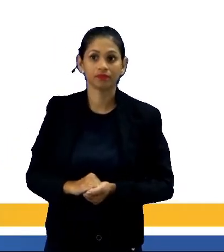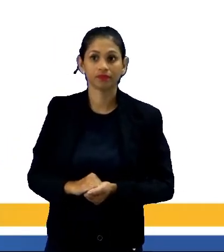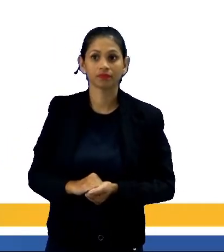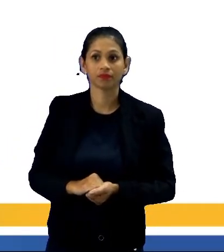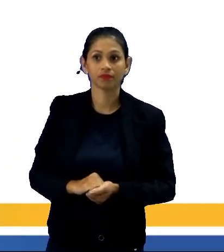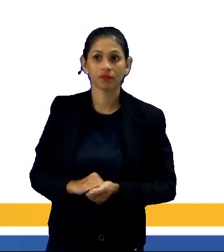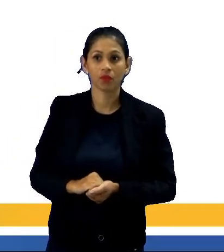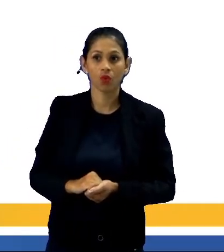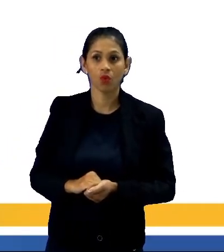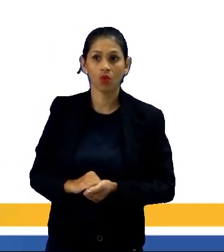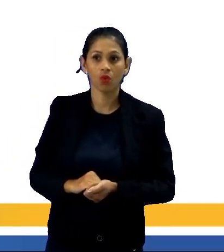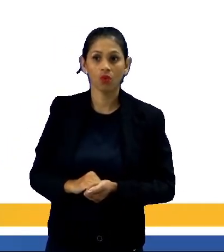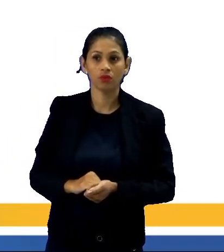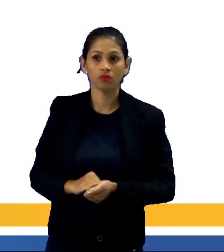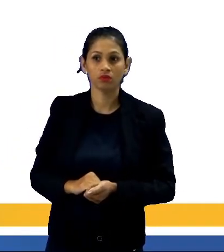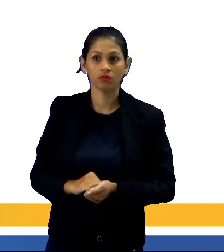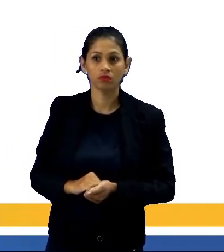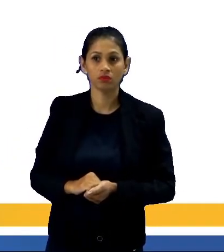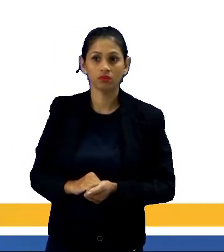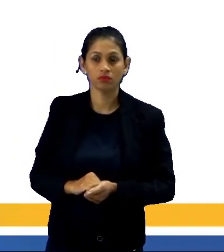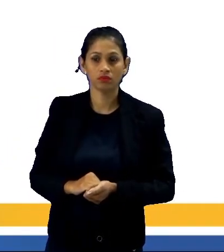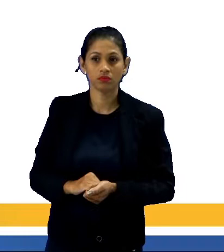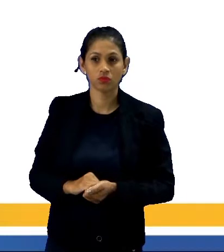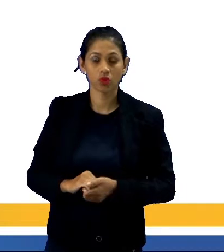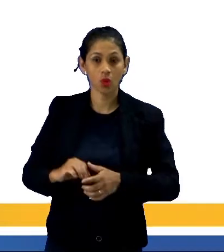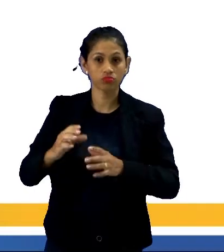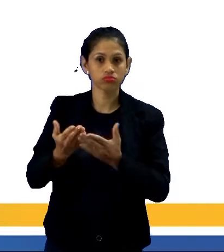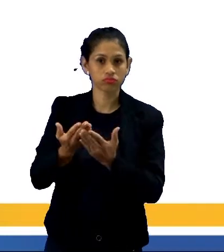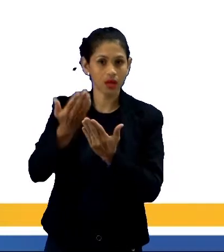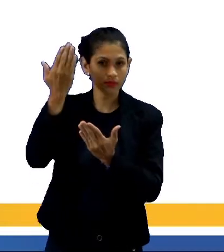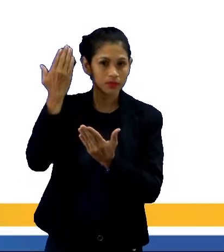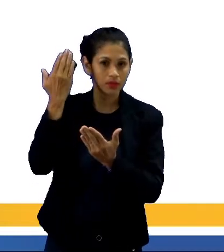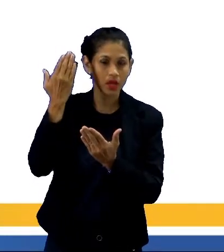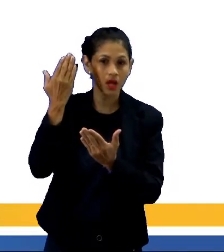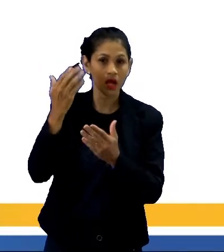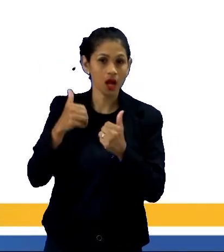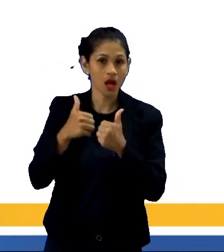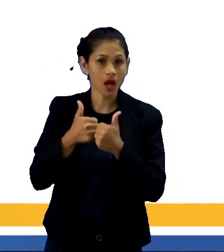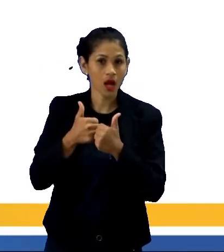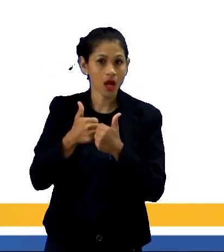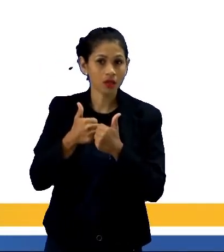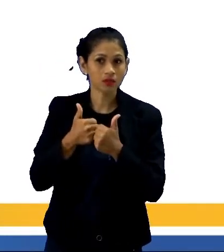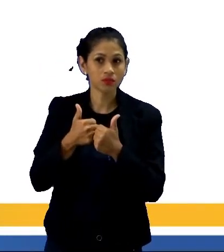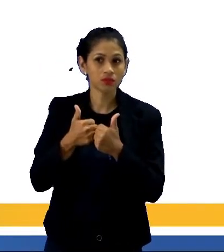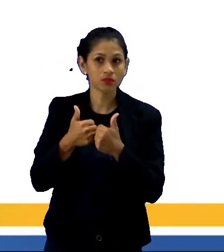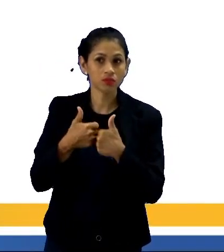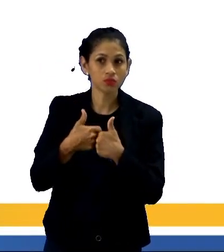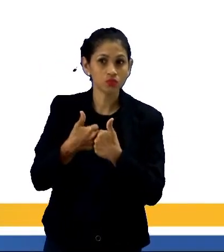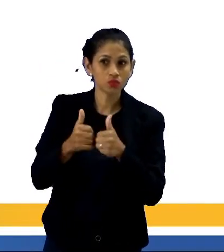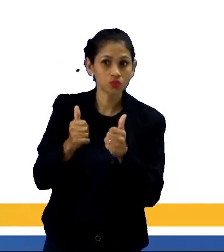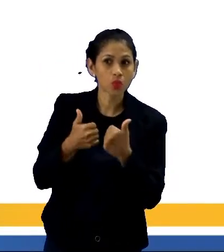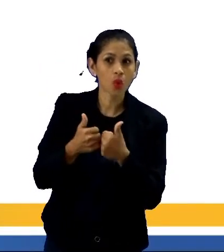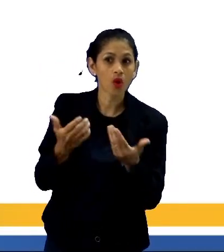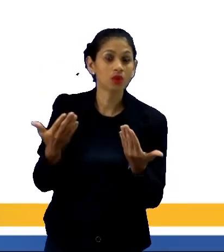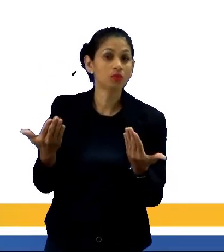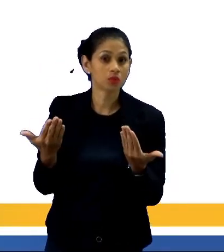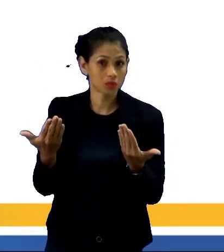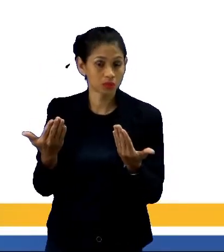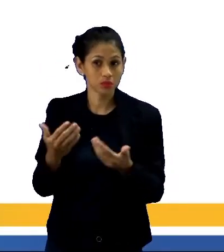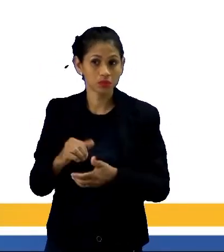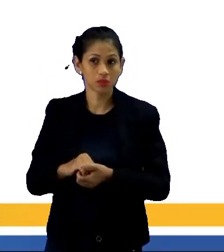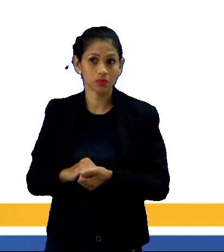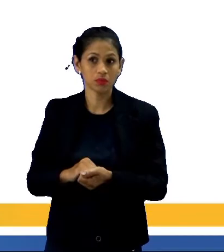na traseira do ônibus, como é o nome dela? Lembram, gente, dessa peça que nós estudamos? É o bus